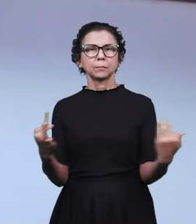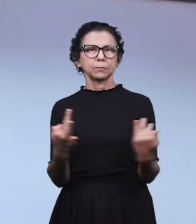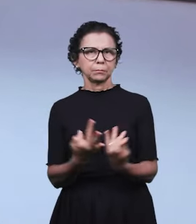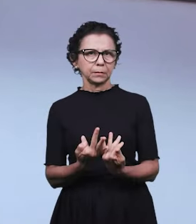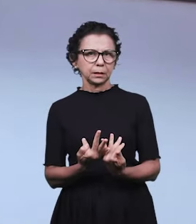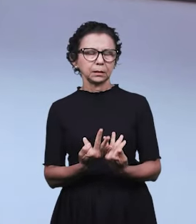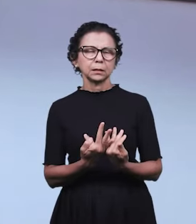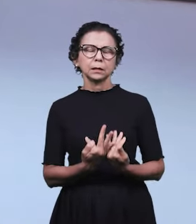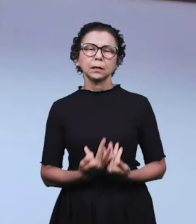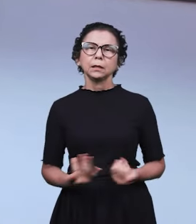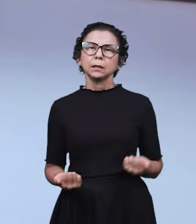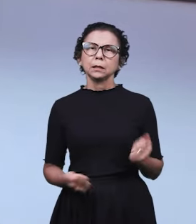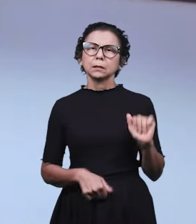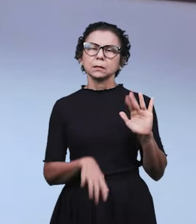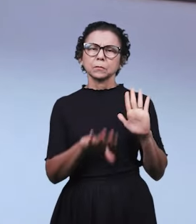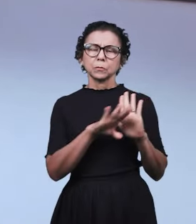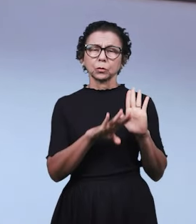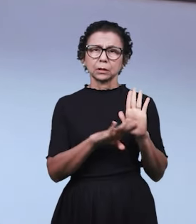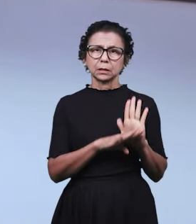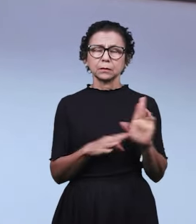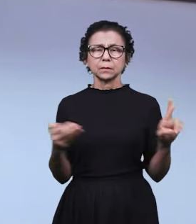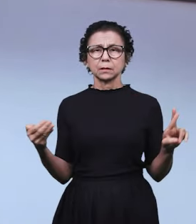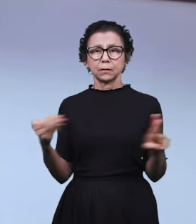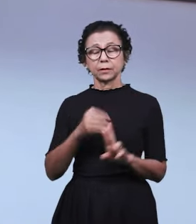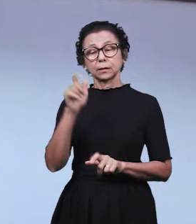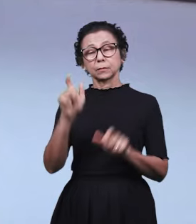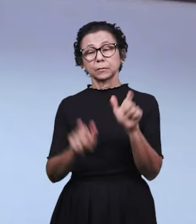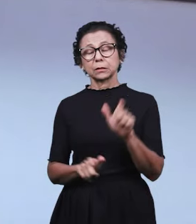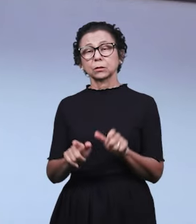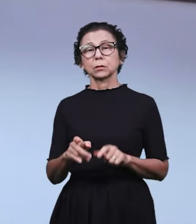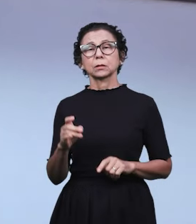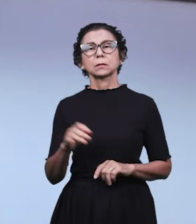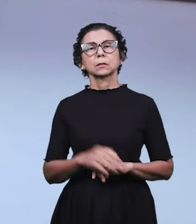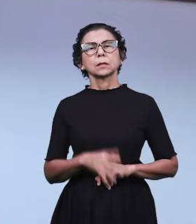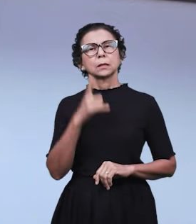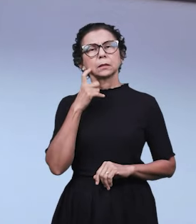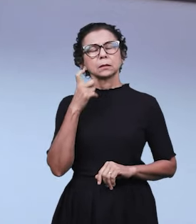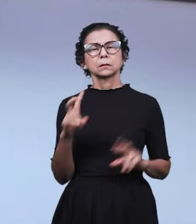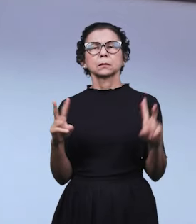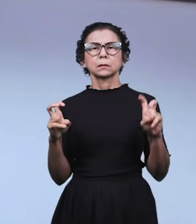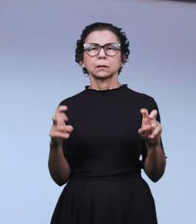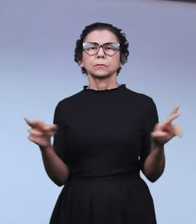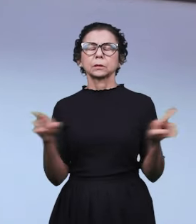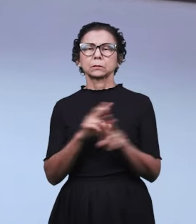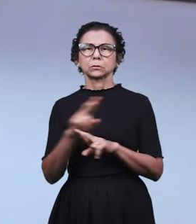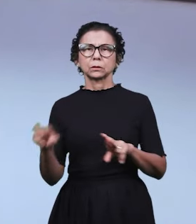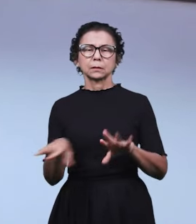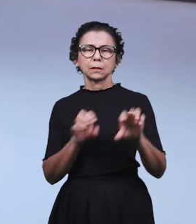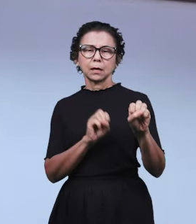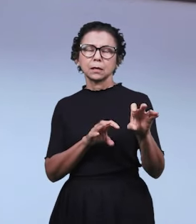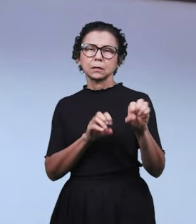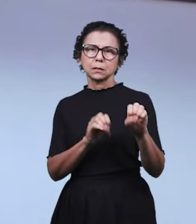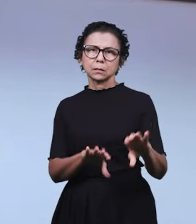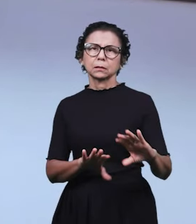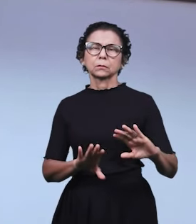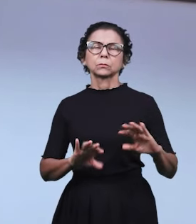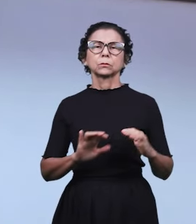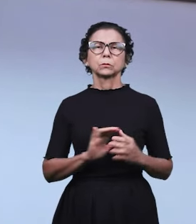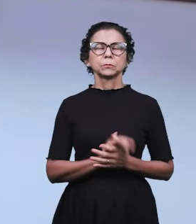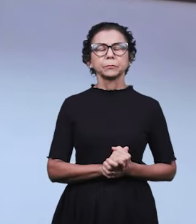programa é para você, para pessoas interessadas em temas relacionados à educação. E dentro da temática